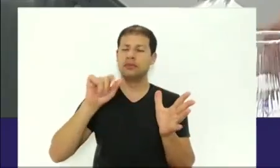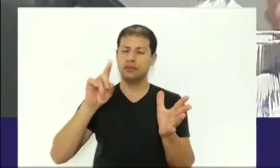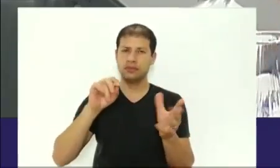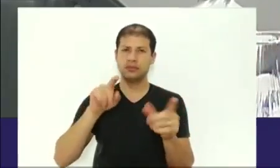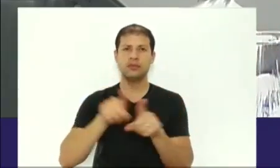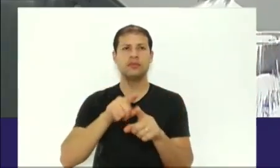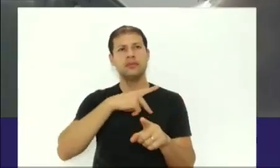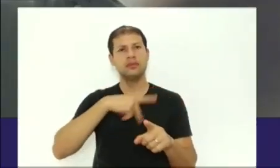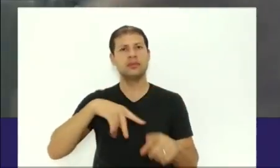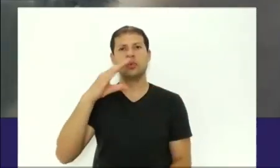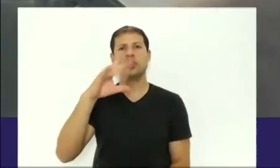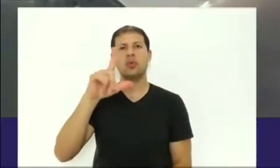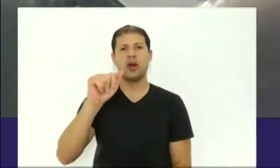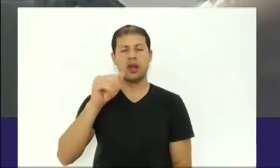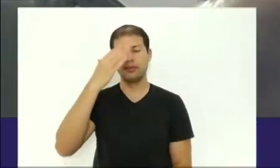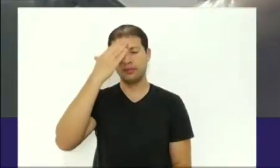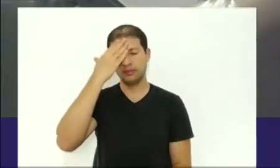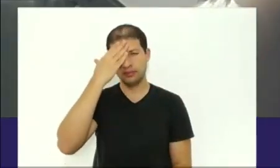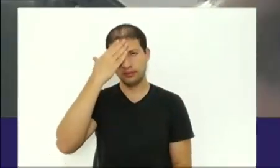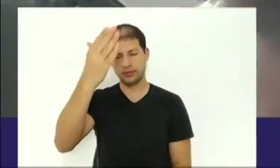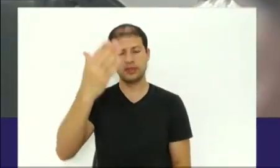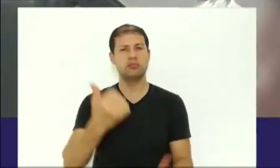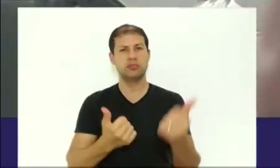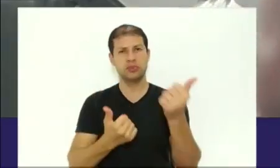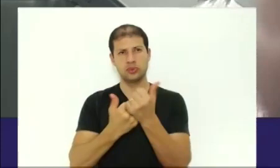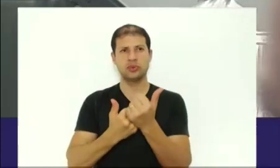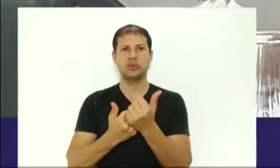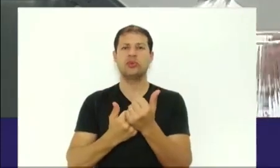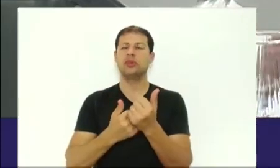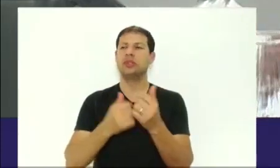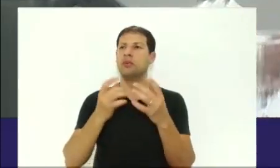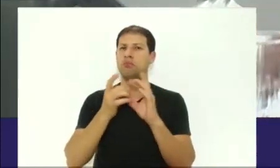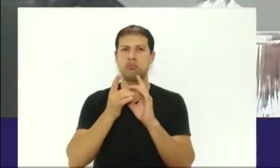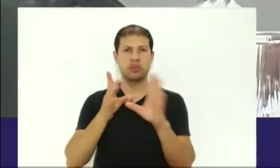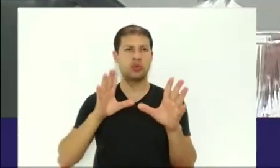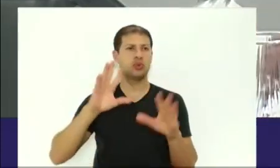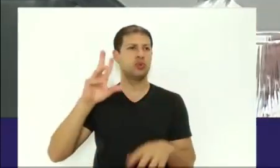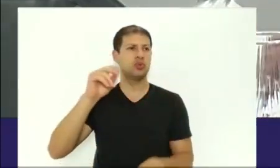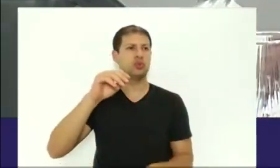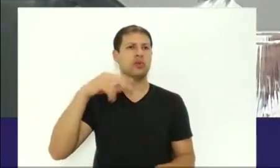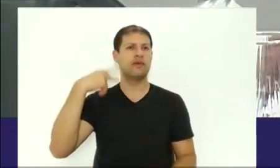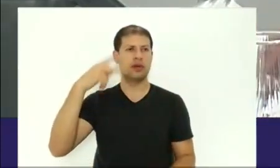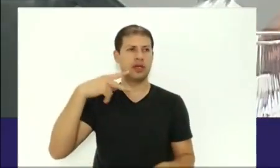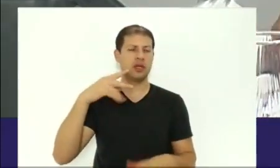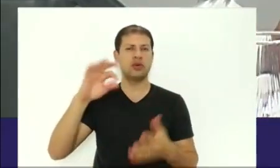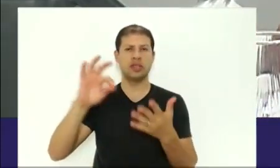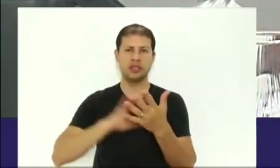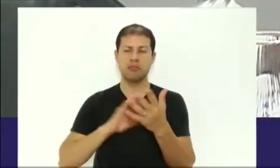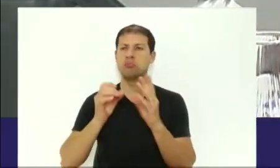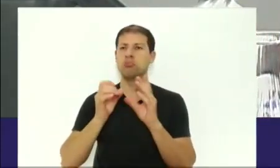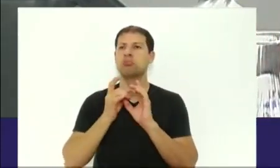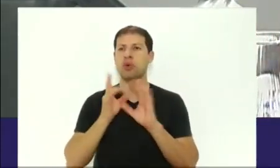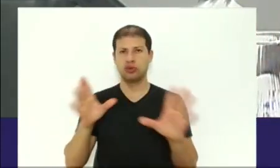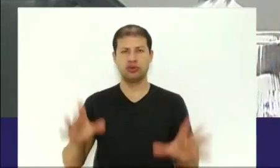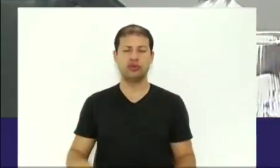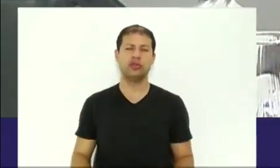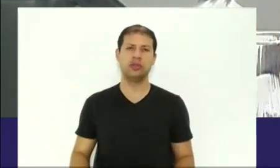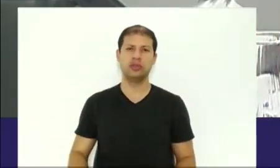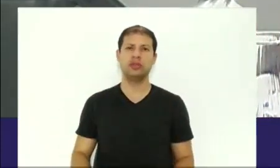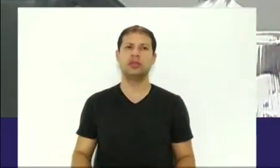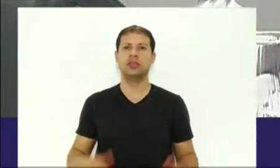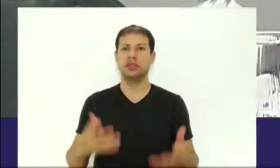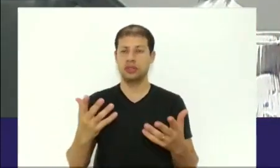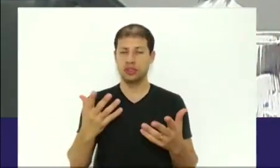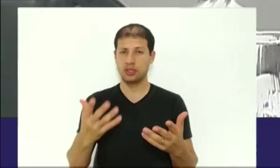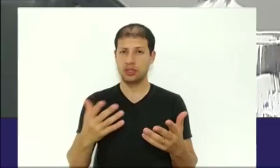Kula. Muito obrigado aí pelo apoio, está aberto para assinatura de todos e os demais. E queremos estar